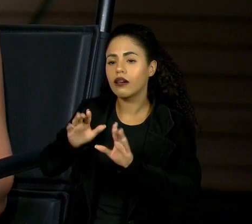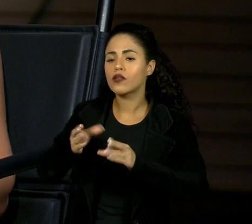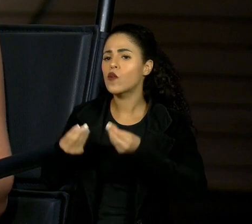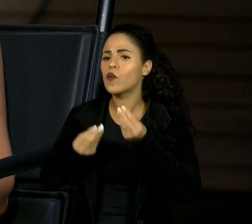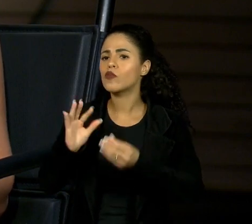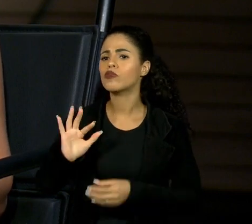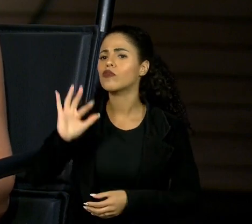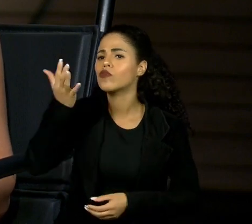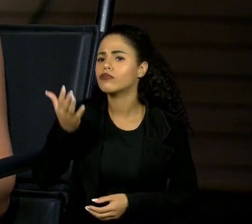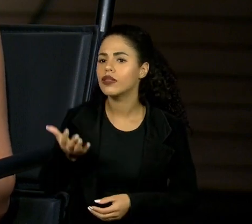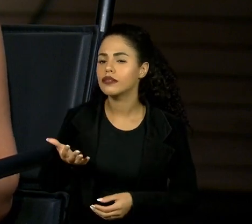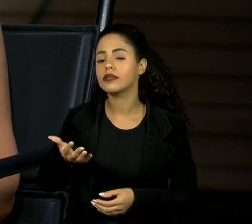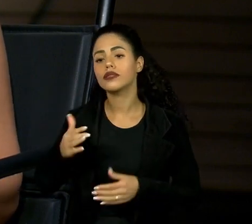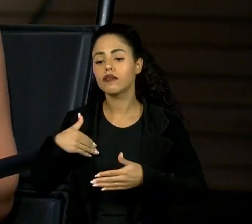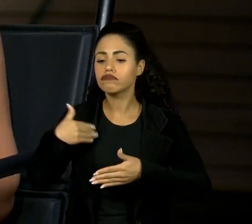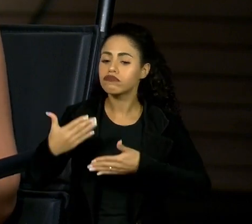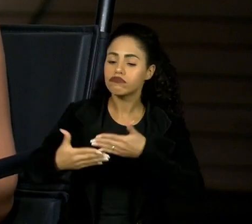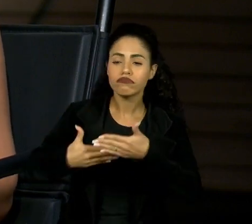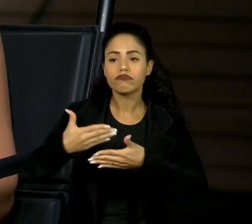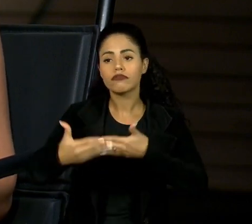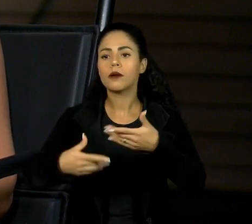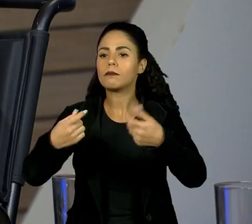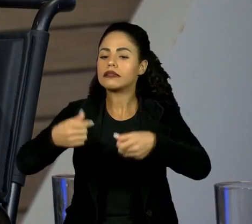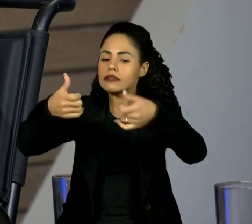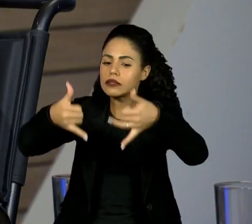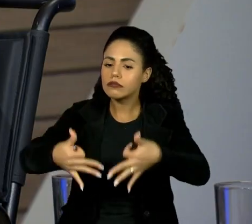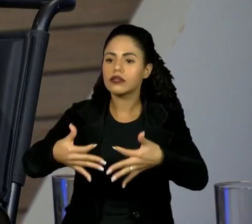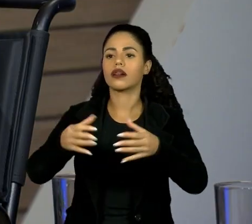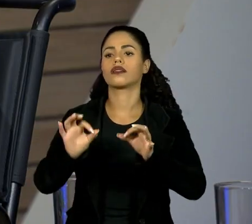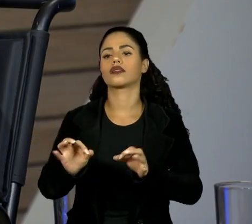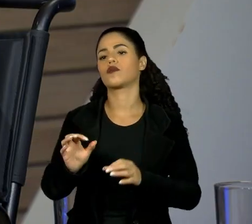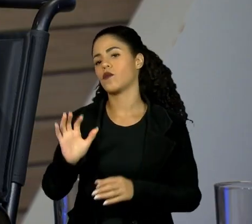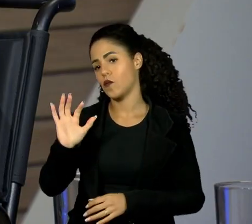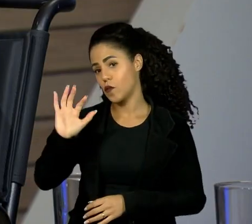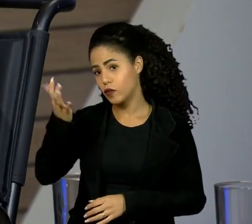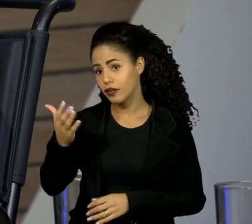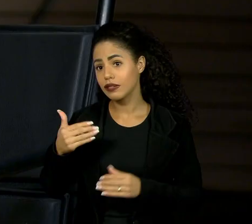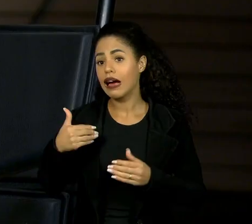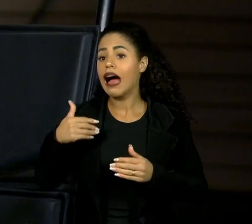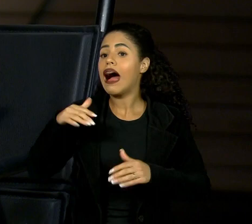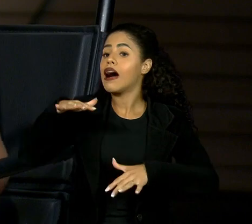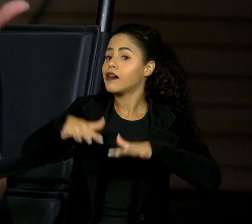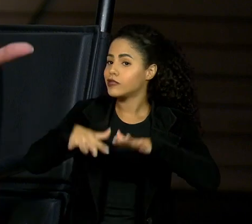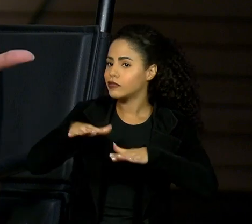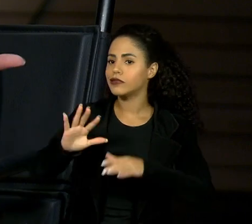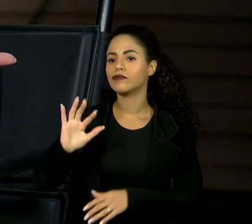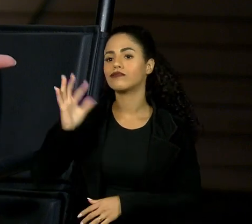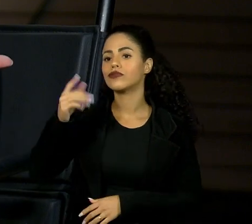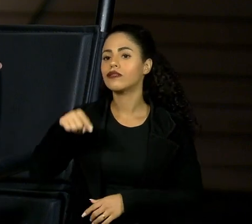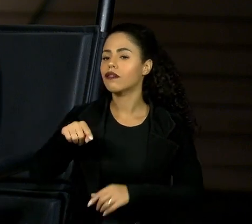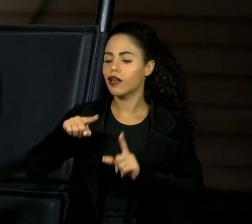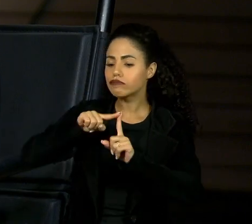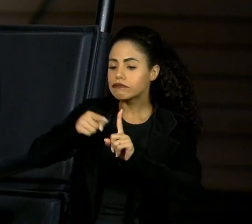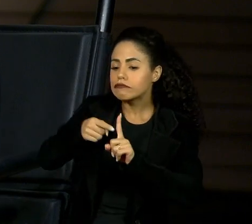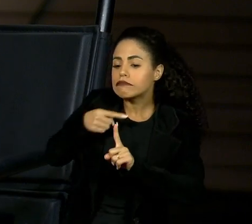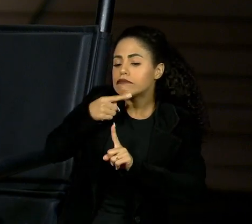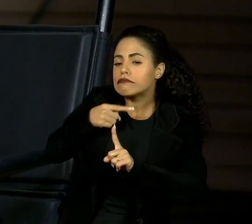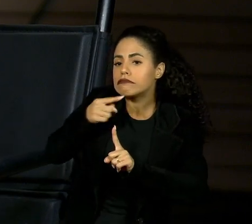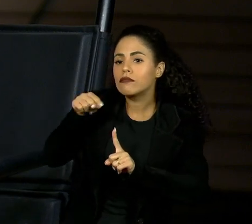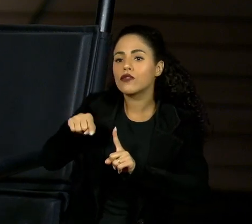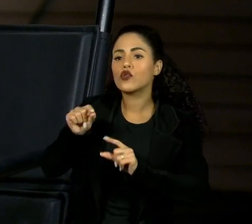de uma maneira muito obscura, então a endometriose é um pouco ingrata. Então, muitas das causas de infertilidade,